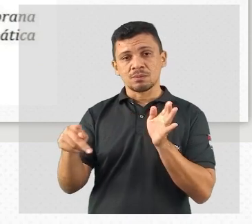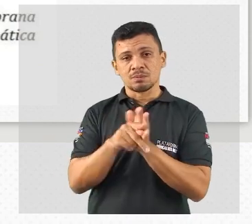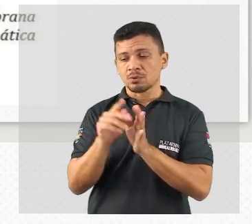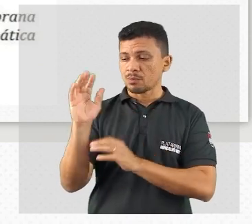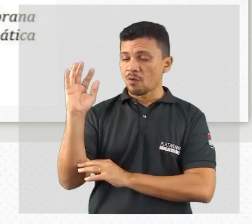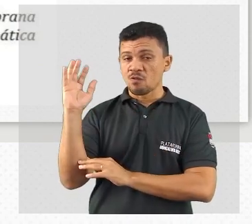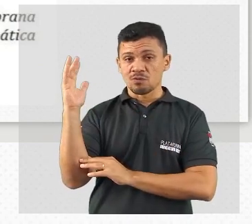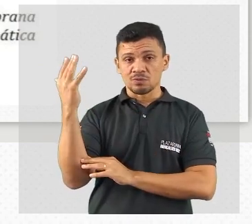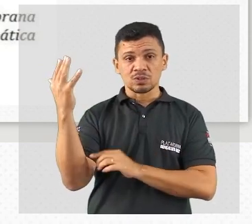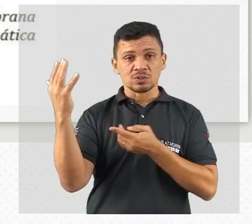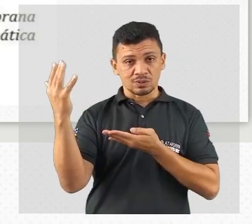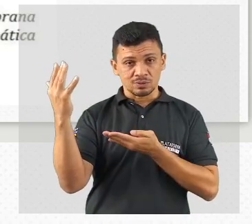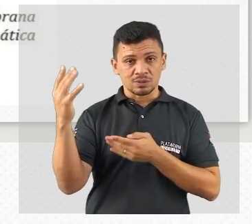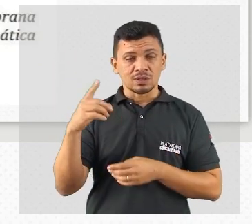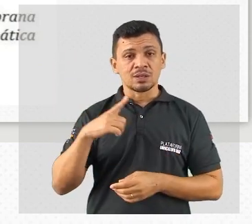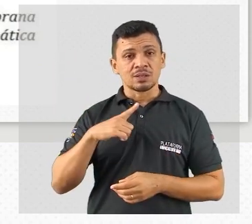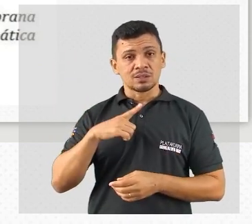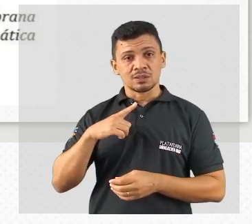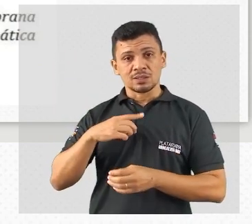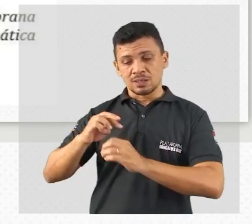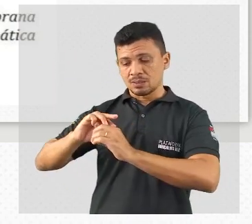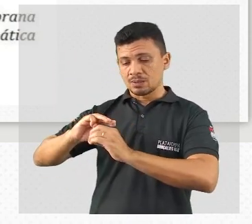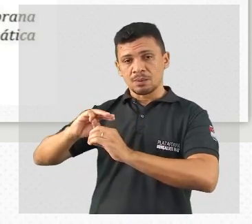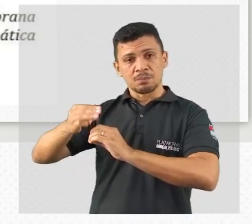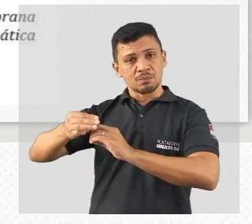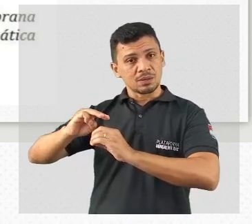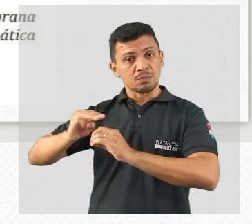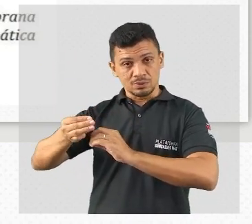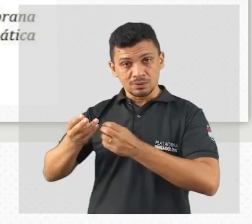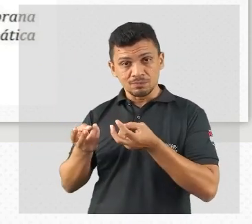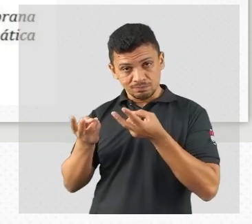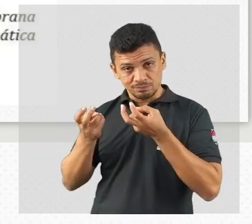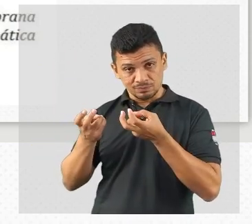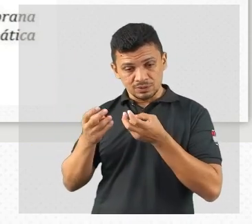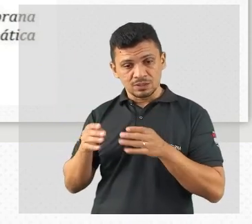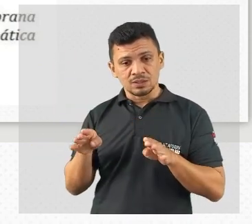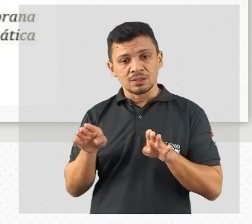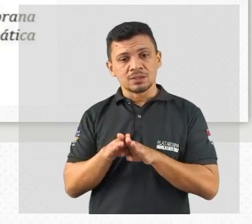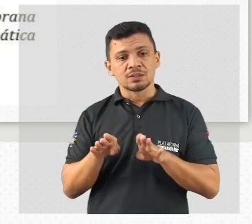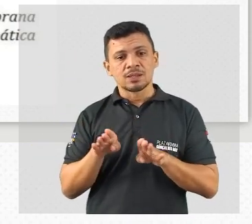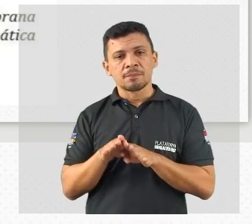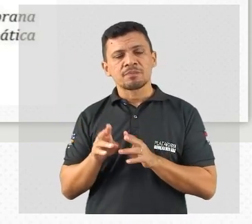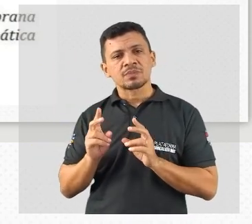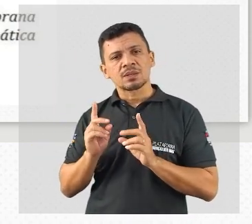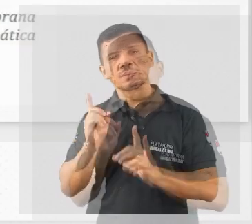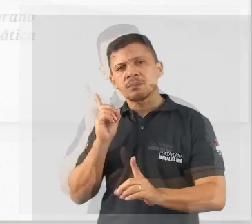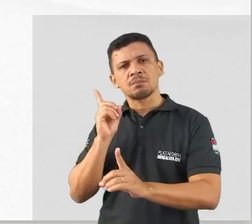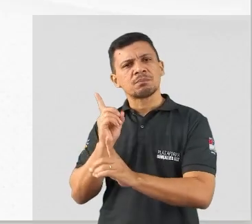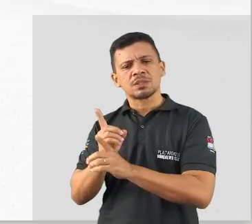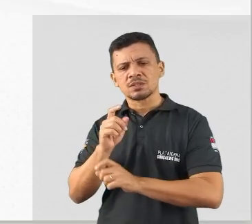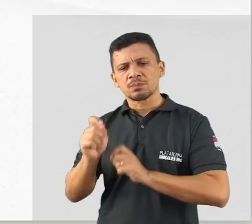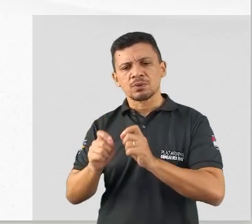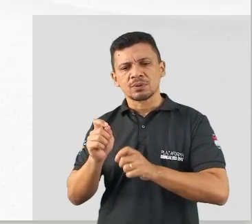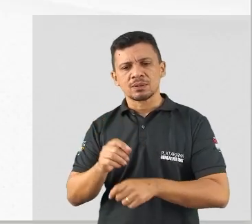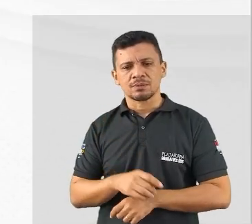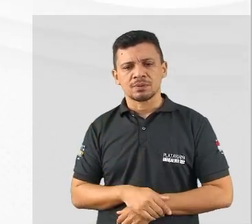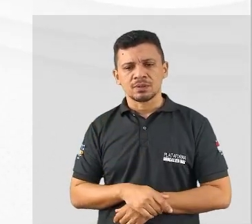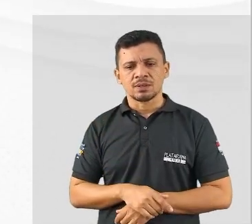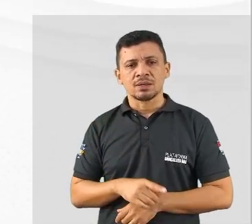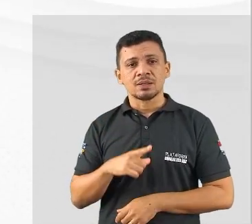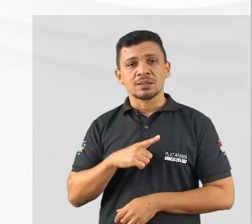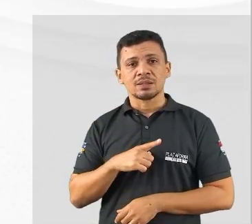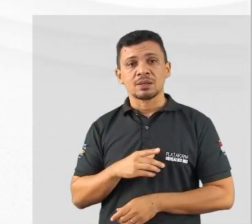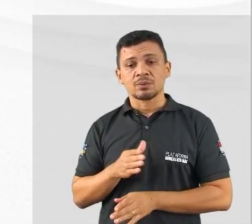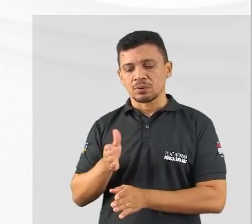eucarionte vegetal, além da membrana plasmática que a gente observa, nós também vamos observar, pessoal, a parede